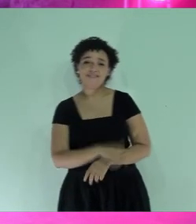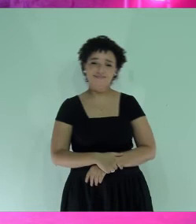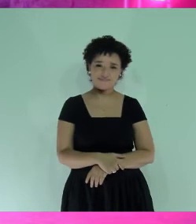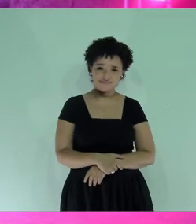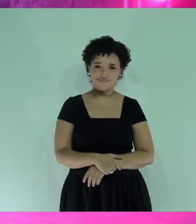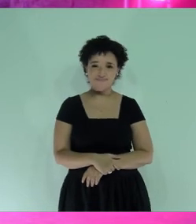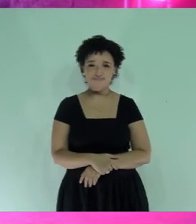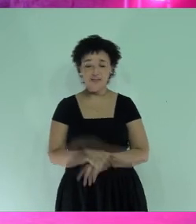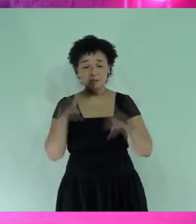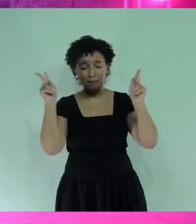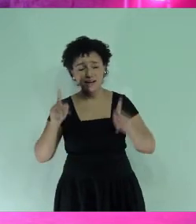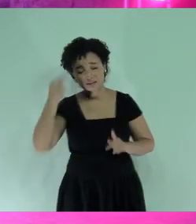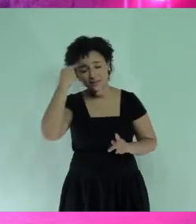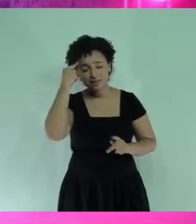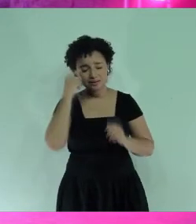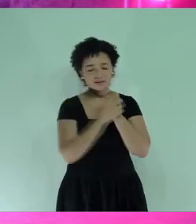A paz segura minha mão.